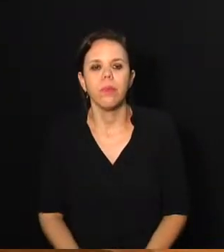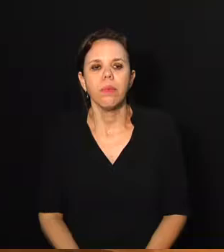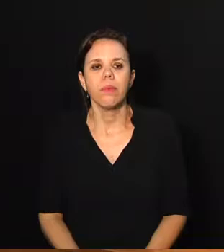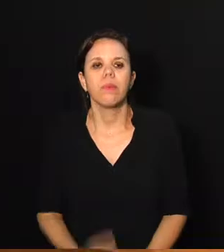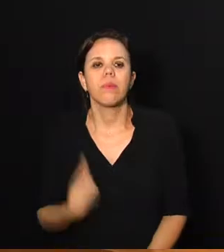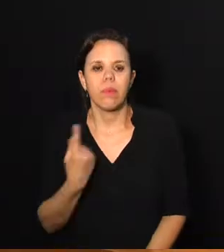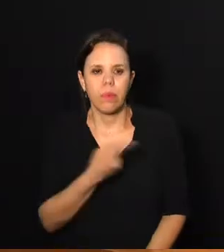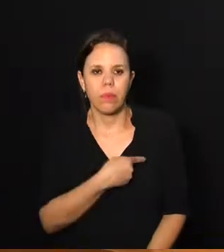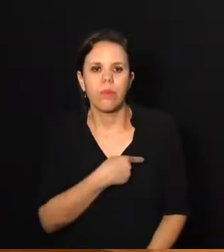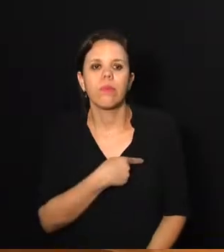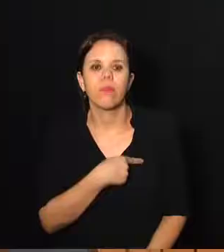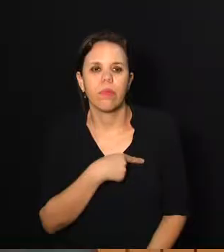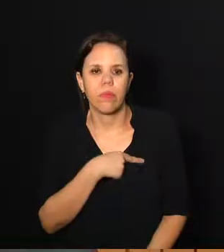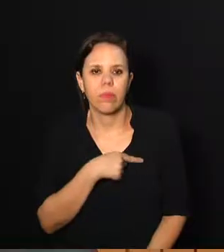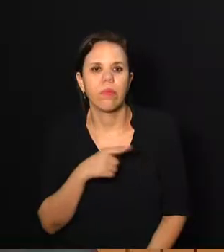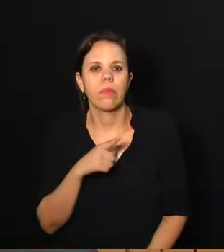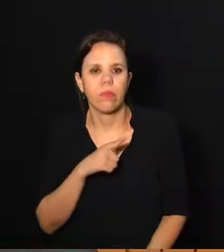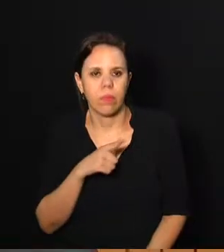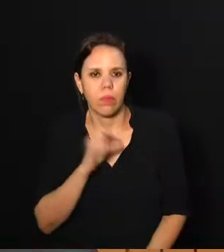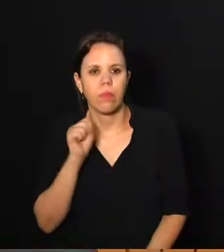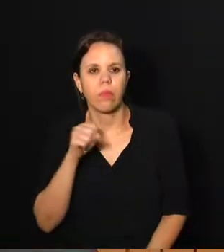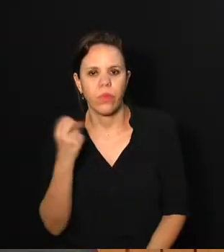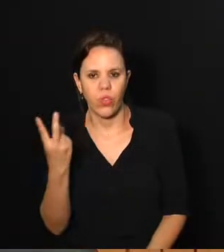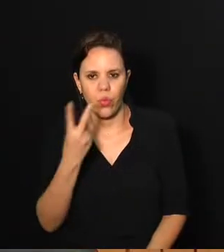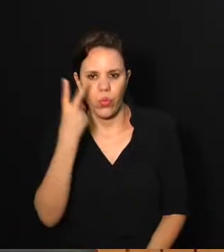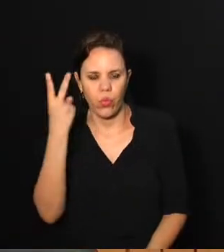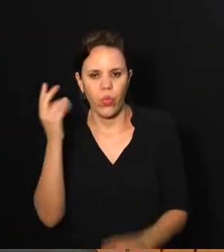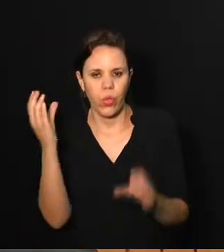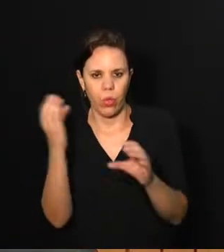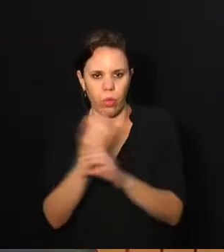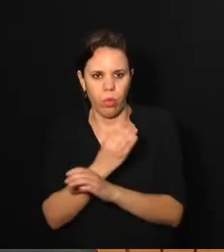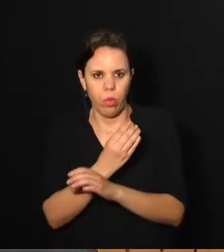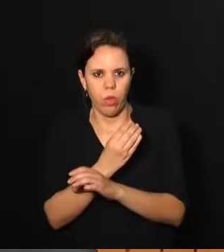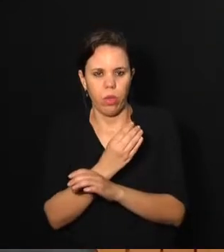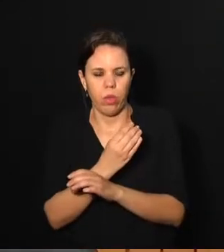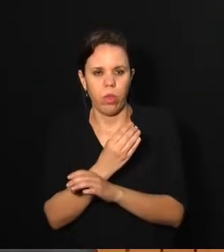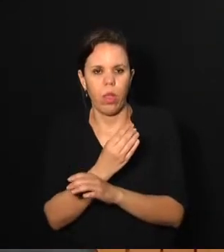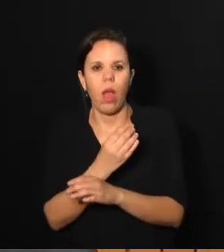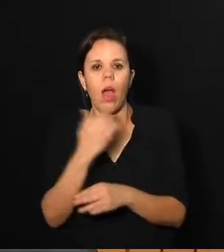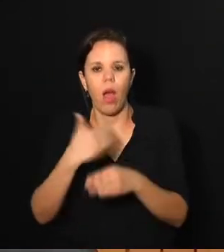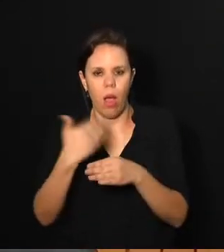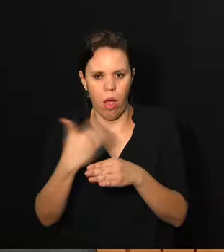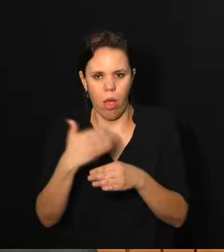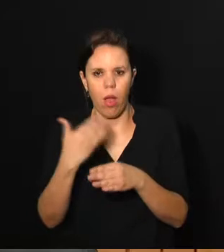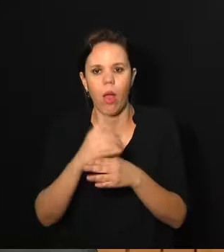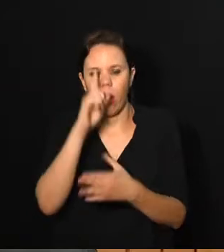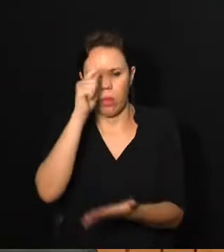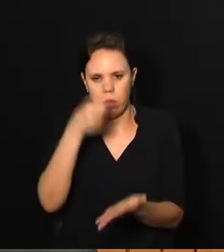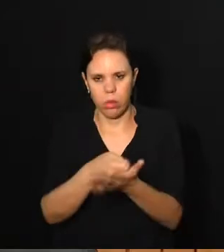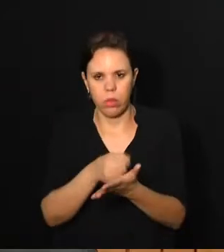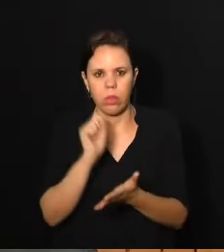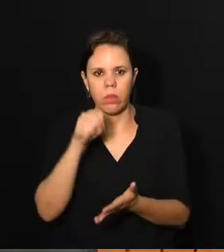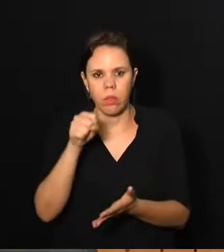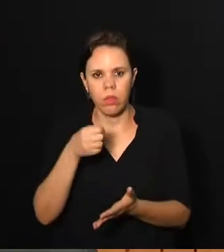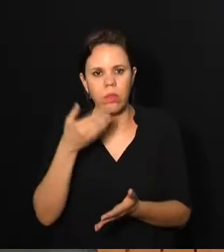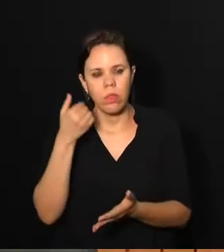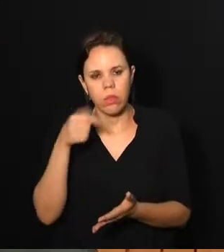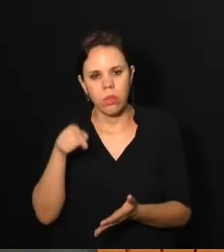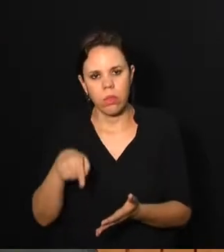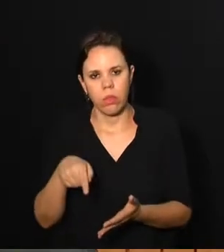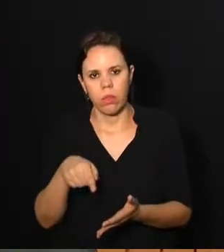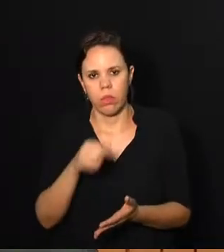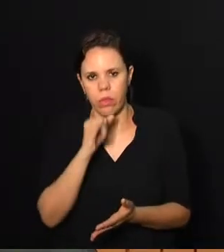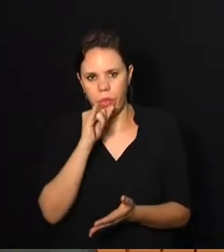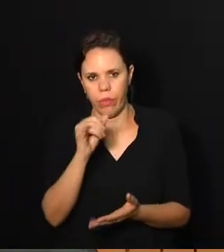Nós temos a reserva do valor integral, então a obra está garantida. E até aproveitando aqui também, acho que a